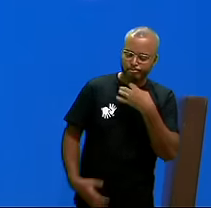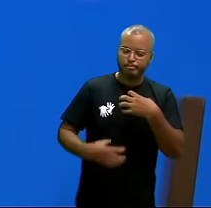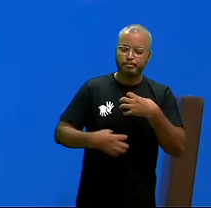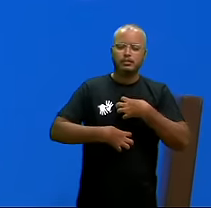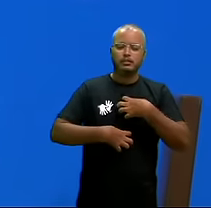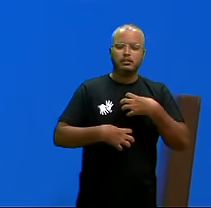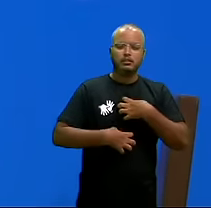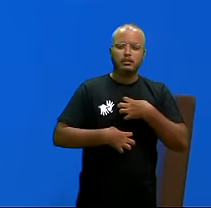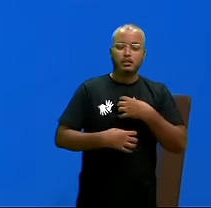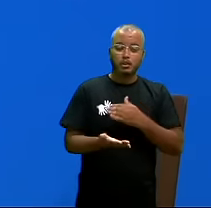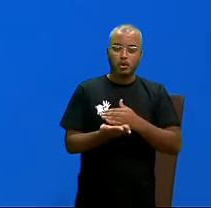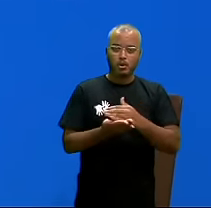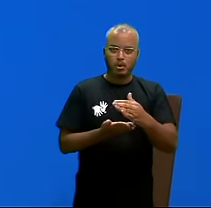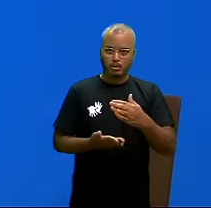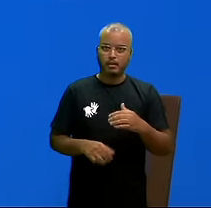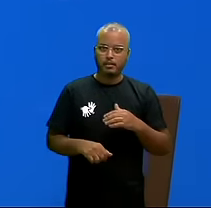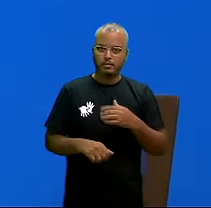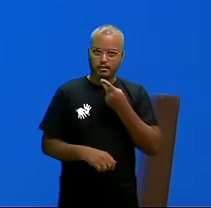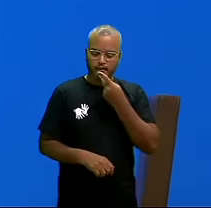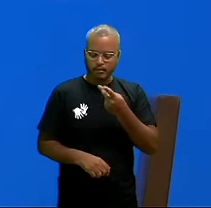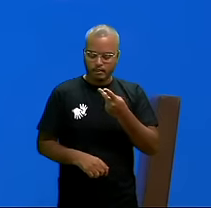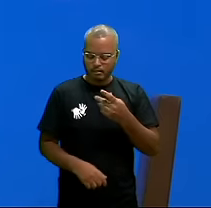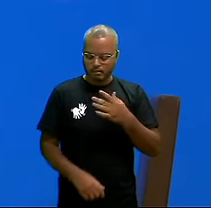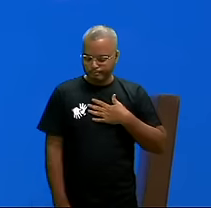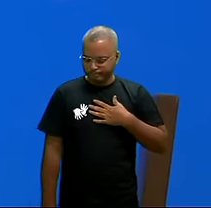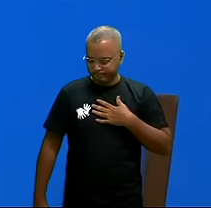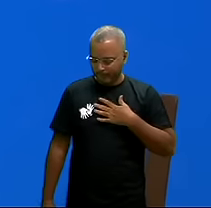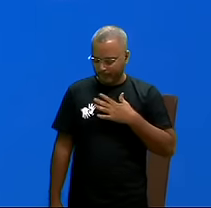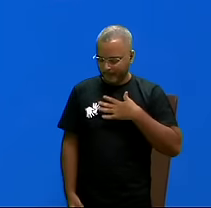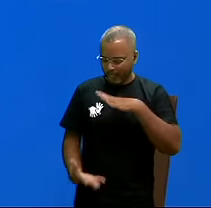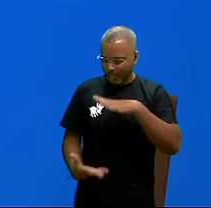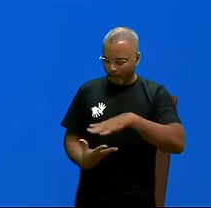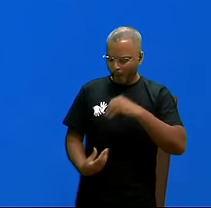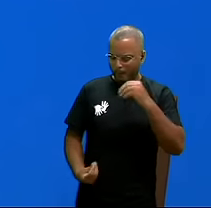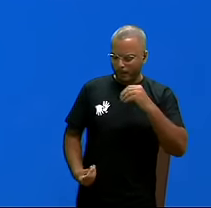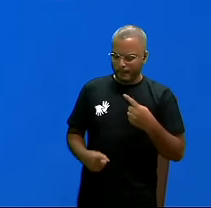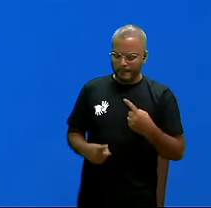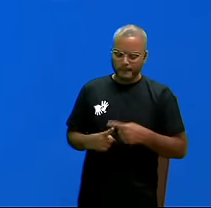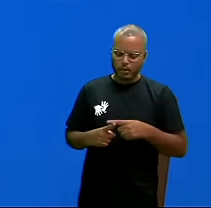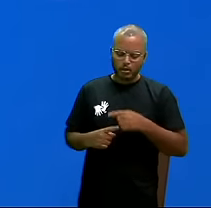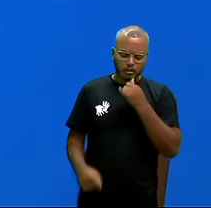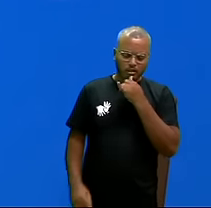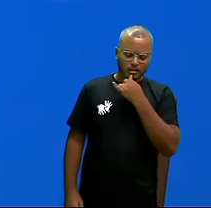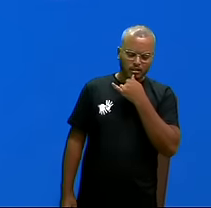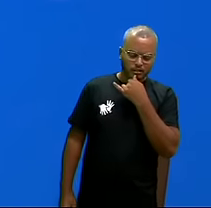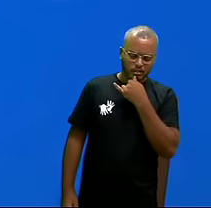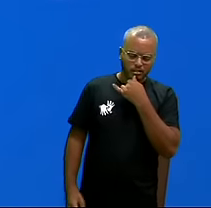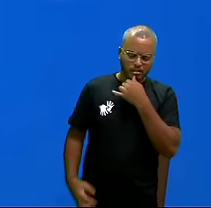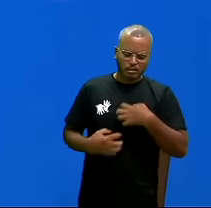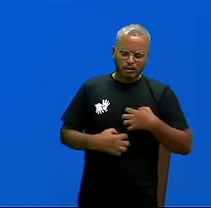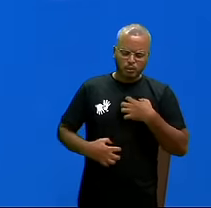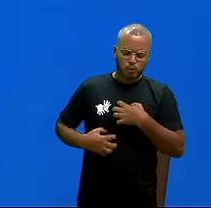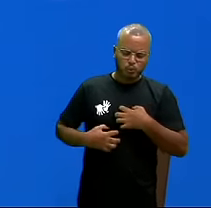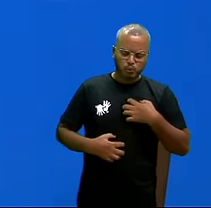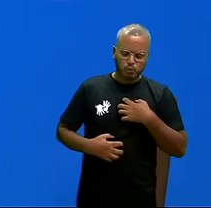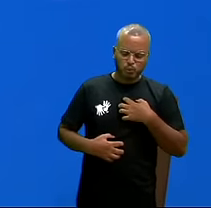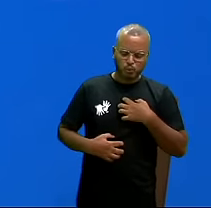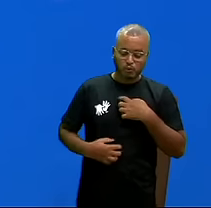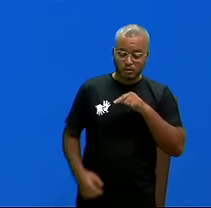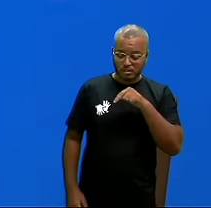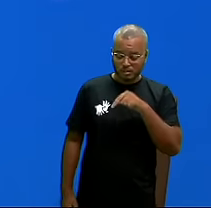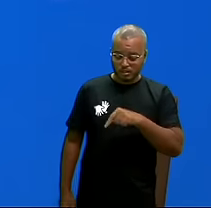ele mesmo. Ele diz assim: por que você está assim tão triste, ó minha alma? Por que te perturbas dentro de mim? Põe a sua esperança em